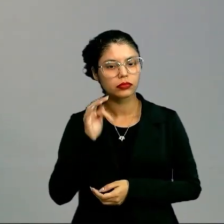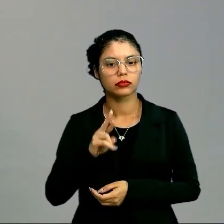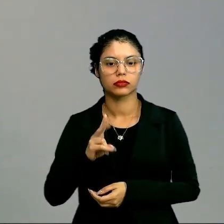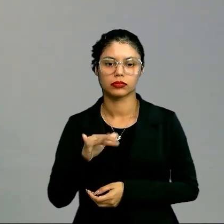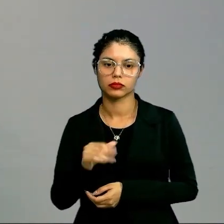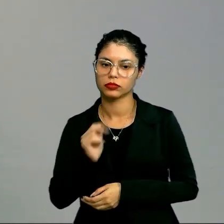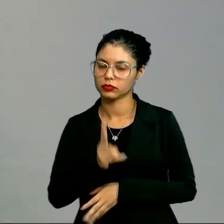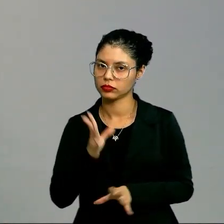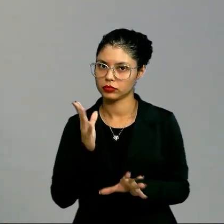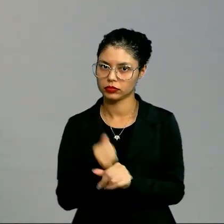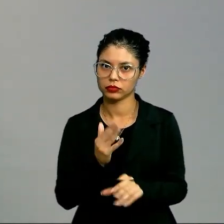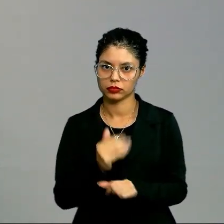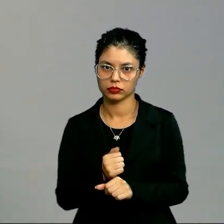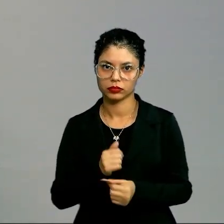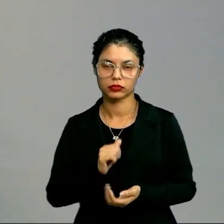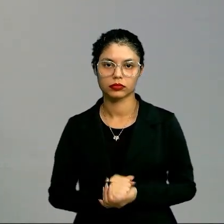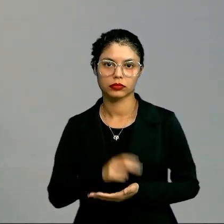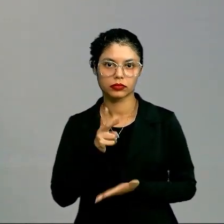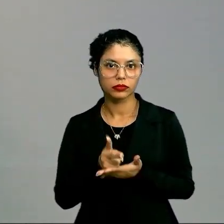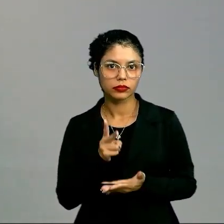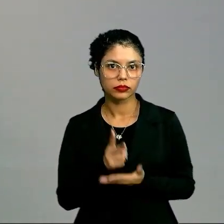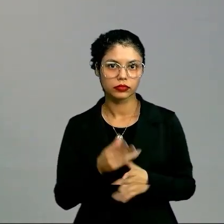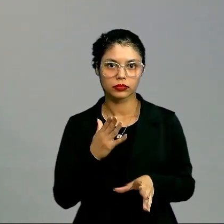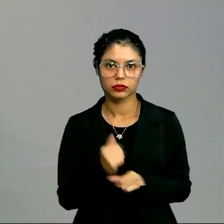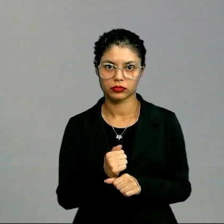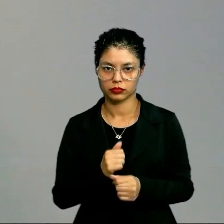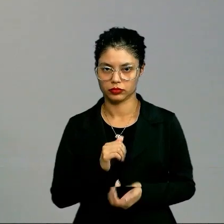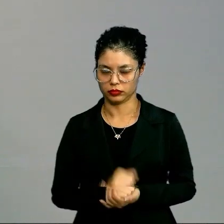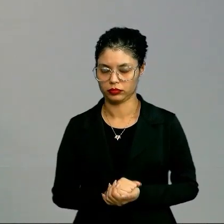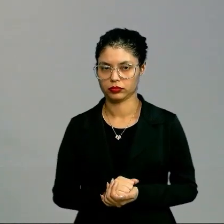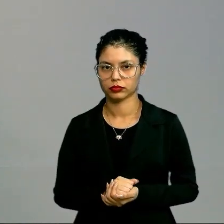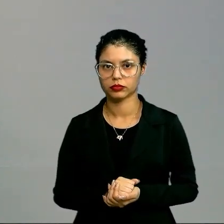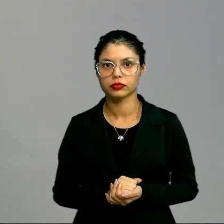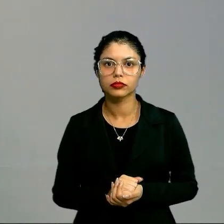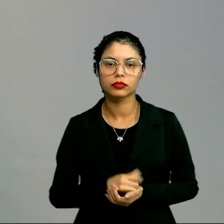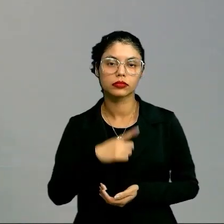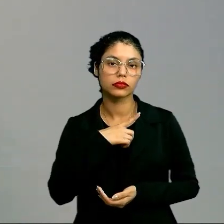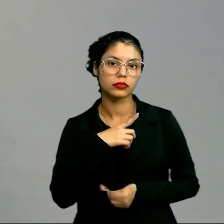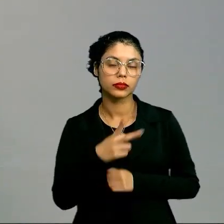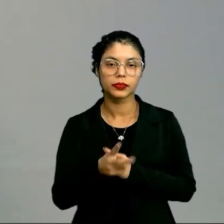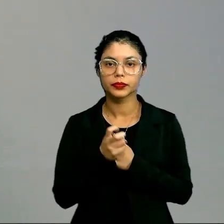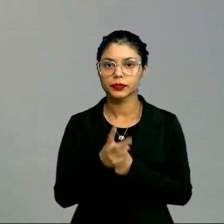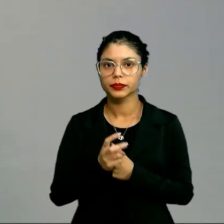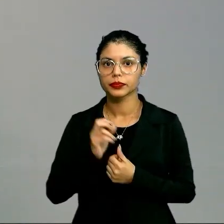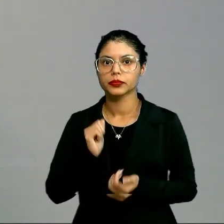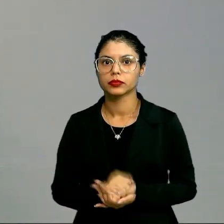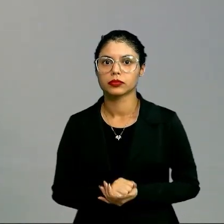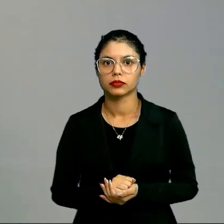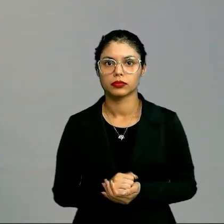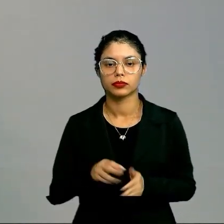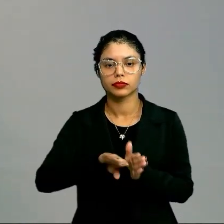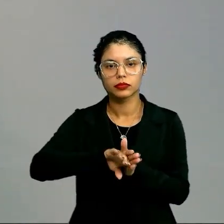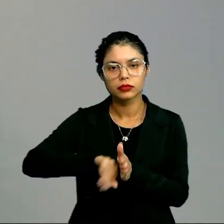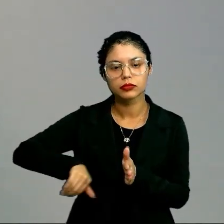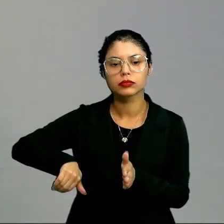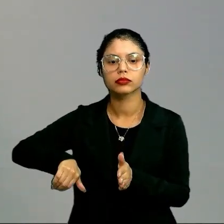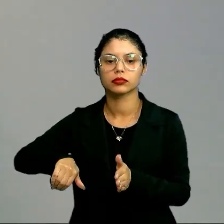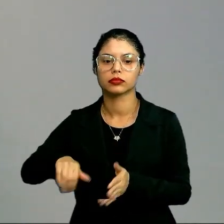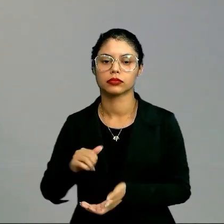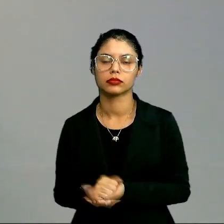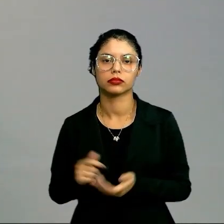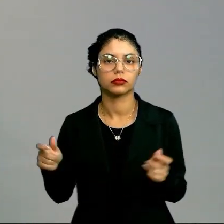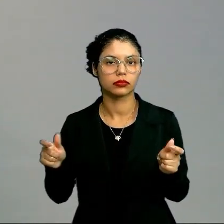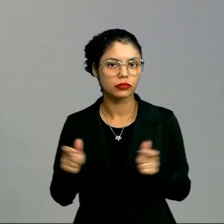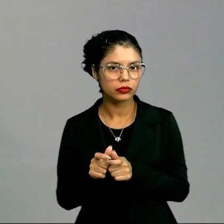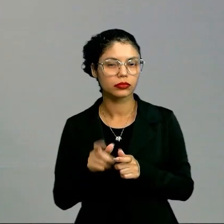Adição é sempre consumo. Se você adiciona, você sempre vai ter que gastar, sempre vai ter que consumir. E a retirada, a